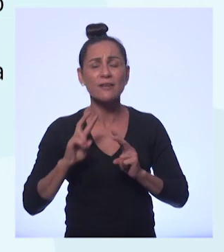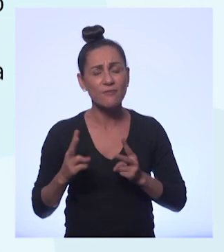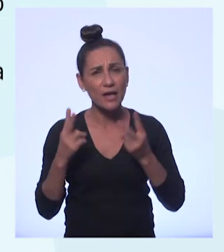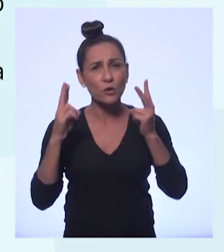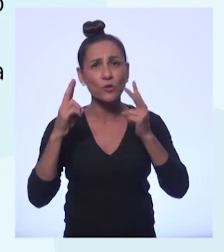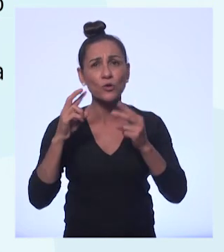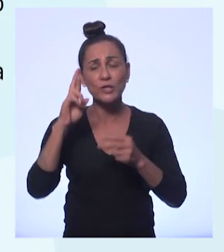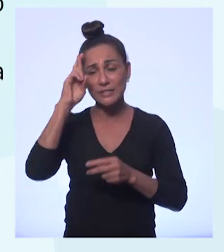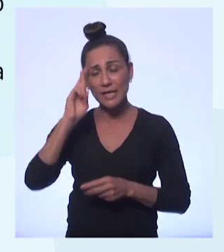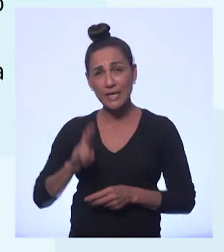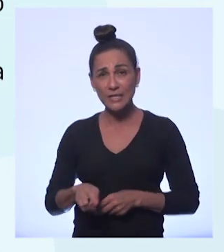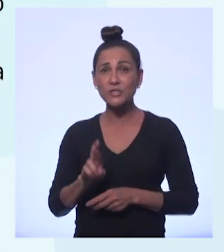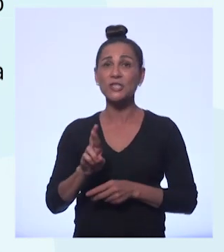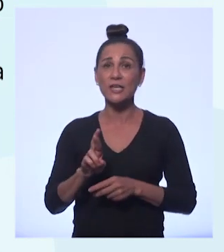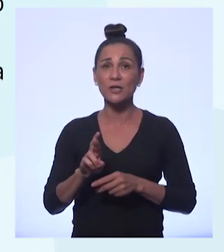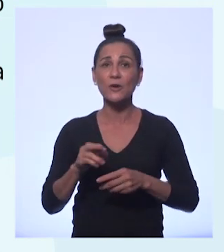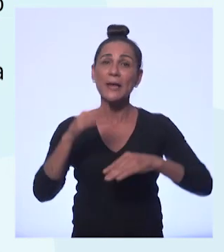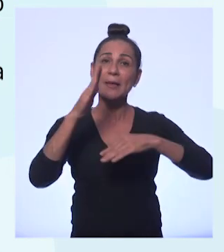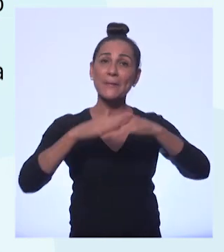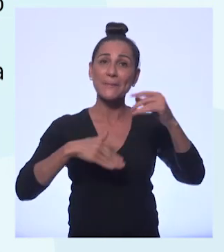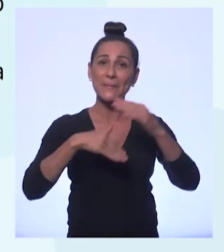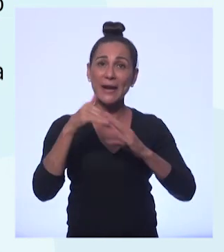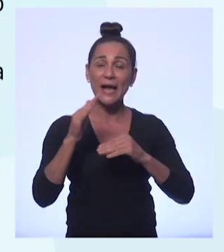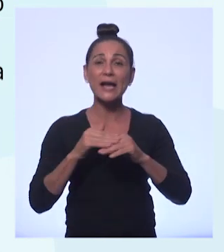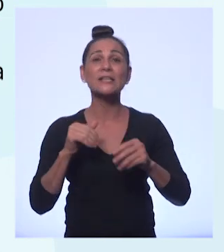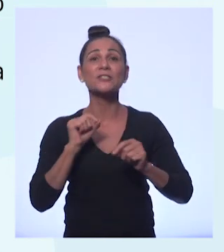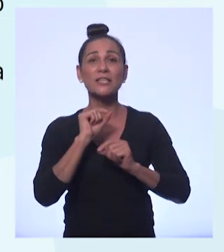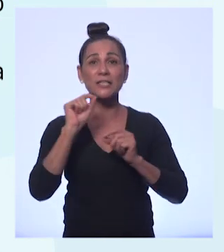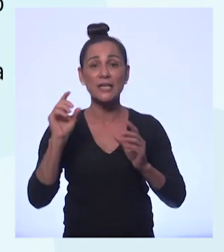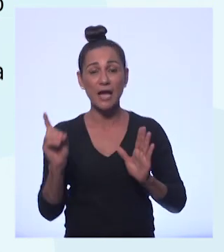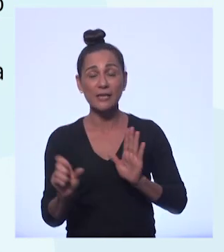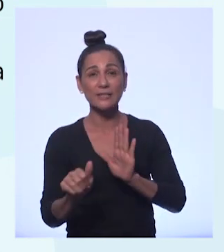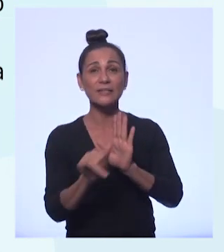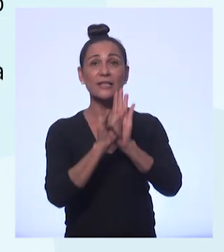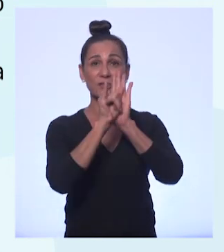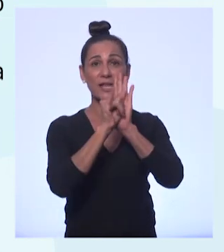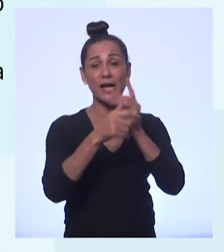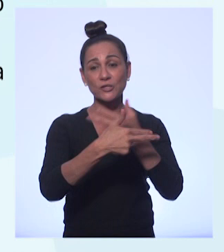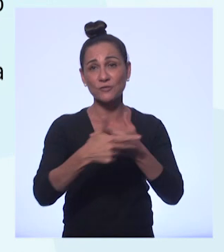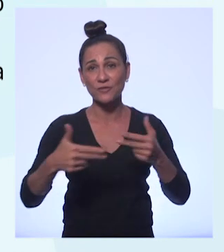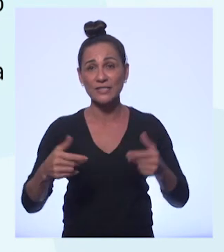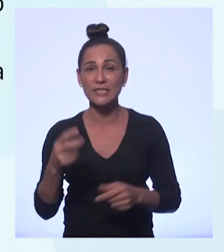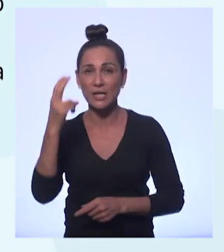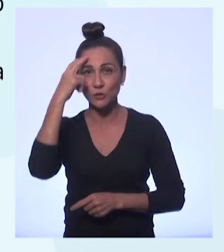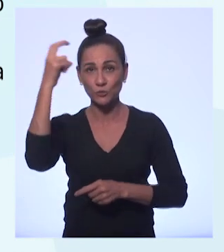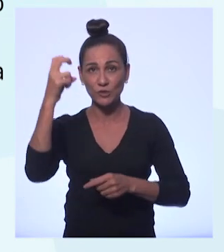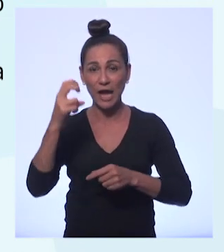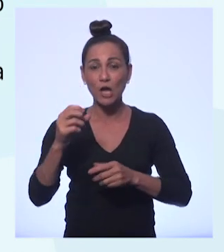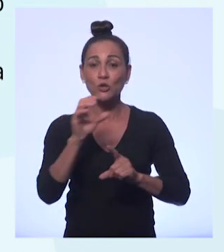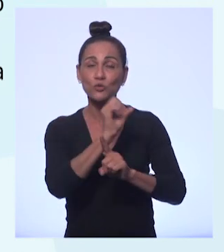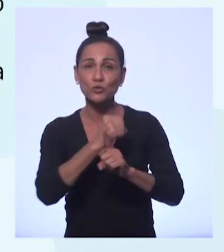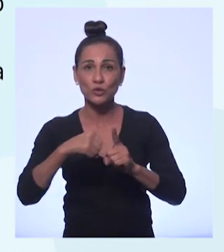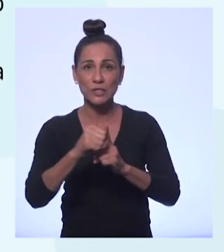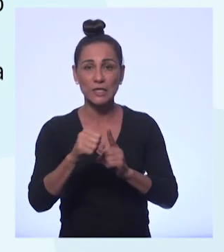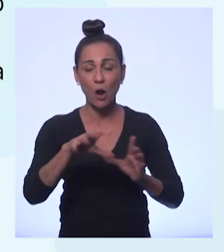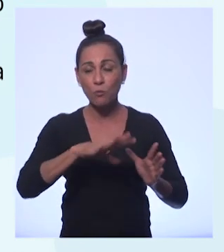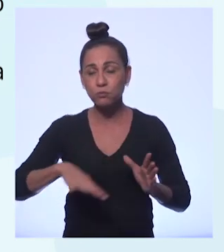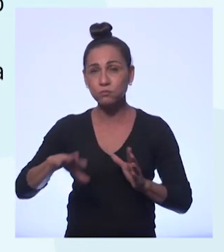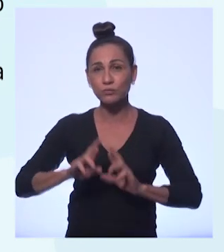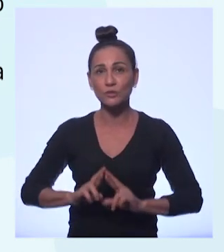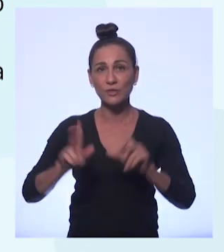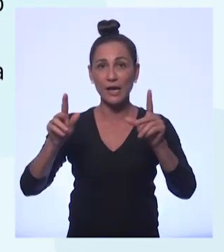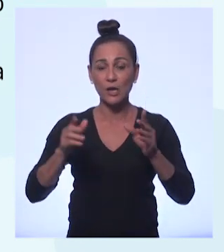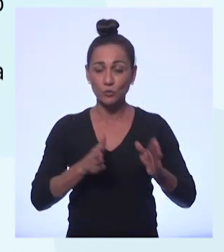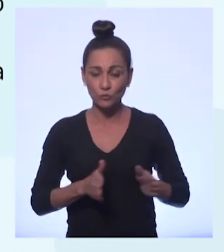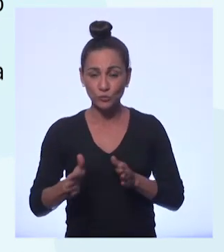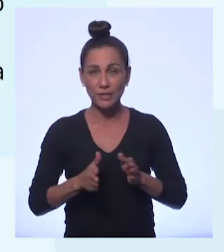valores, crenças e práticas que caracterizem a identidade e a diversidade cultural de diferentes sociedades inseridas no tempo e